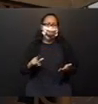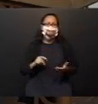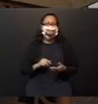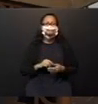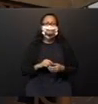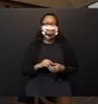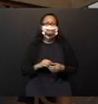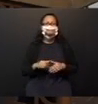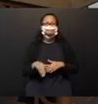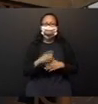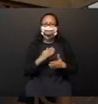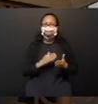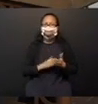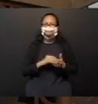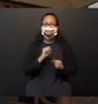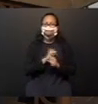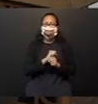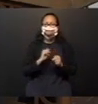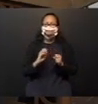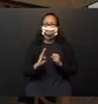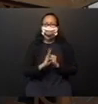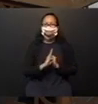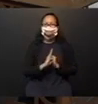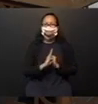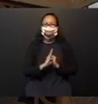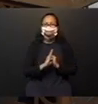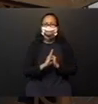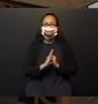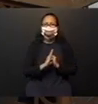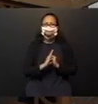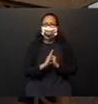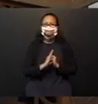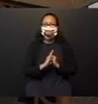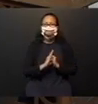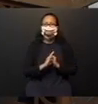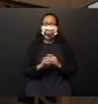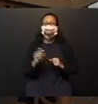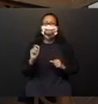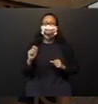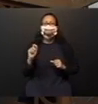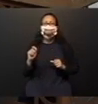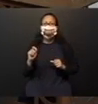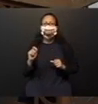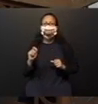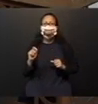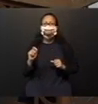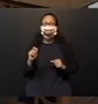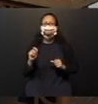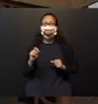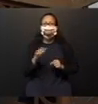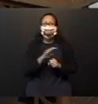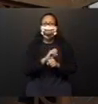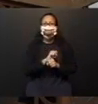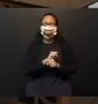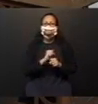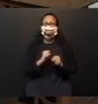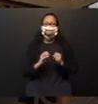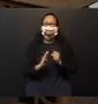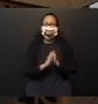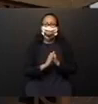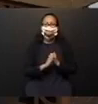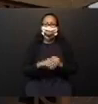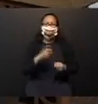é substantivo, o meu professor, quando eu estudava, ele dizia que tudo que era substantivo tinha substância, ou seja, era coisa